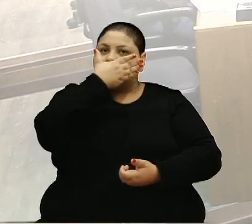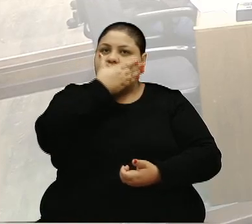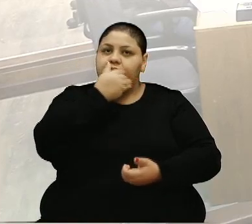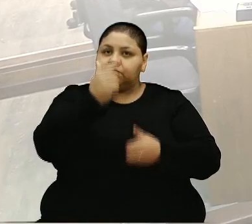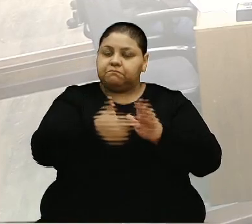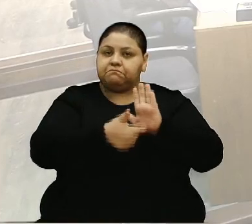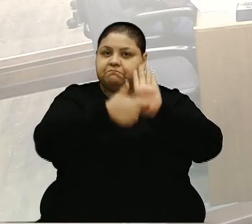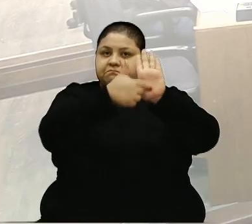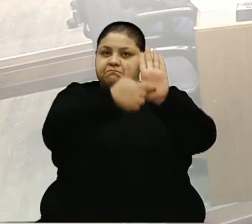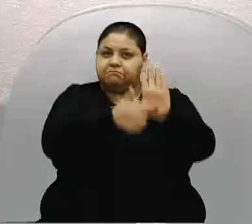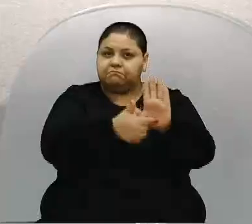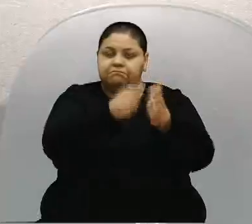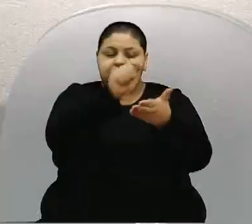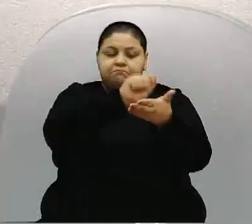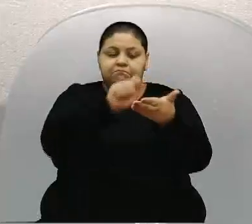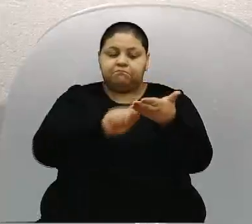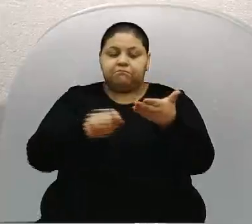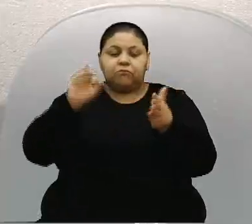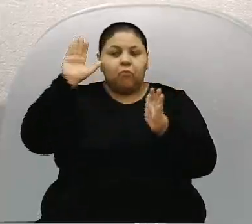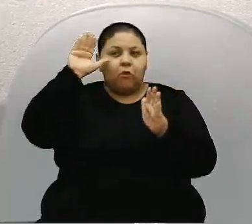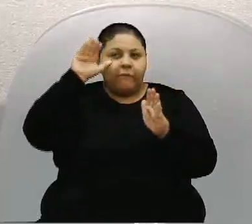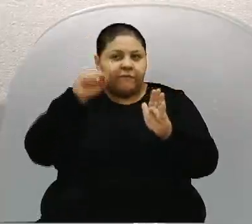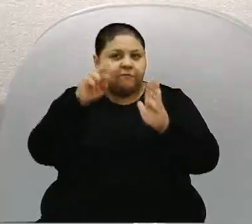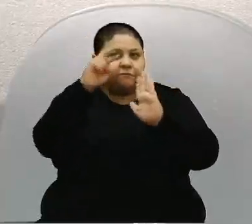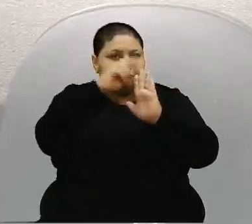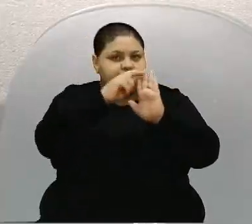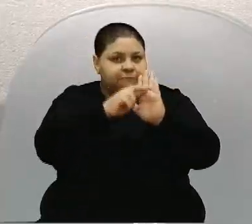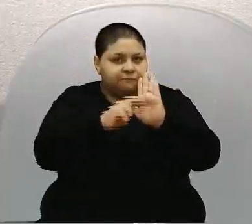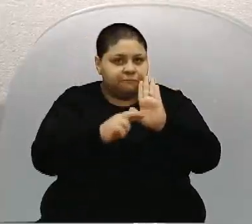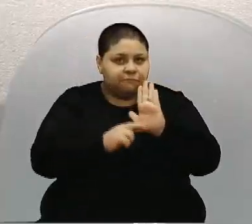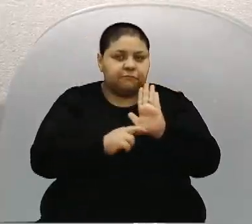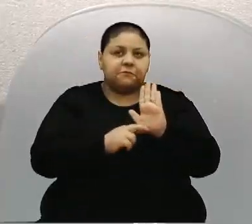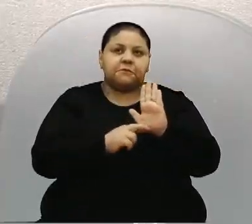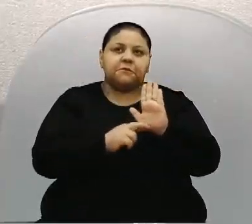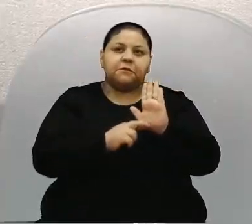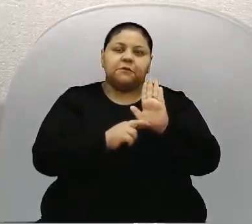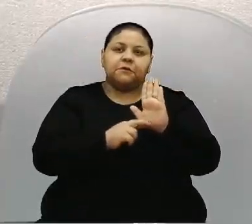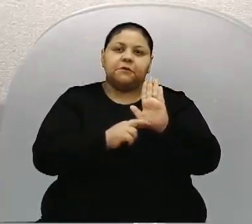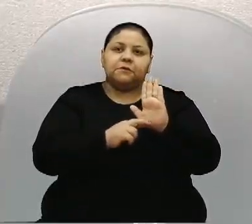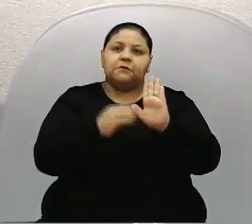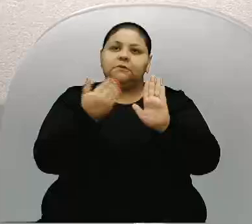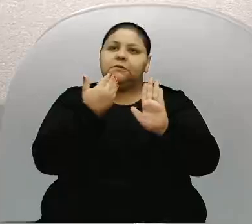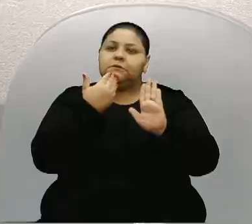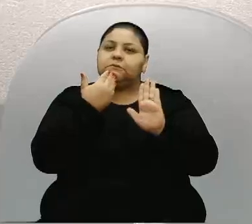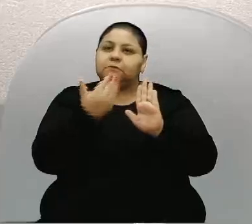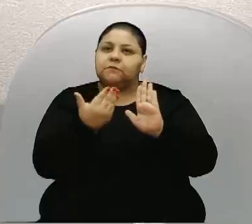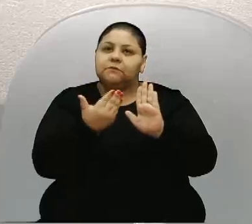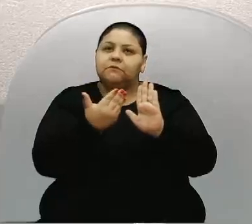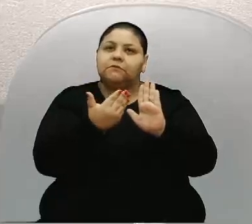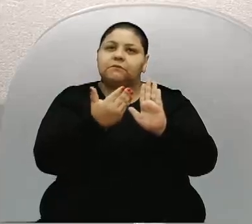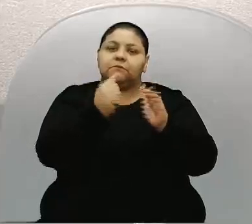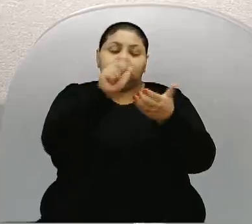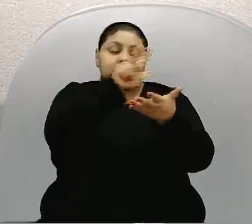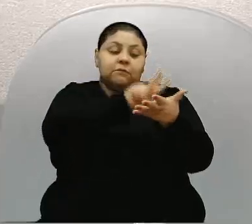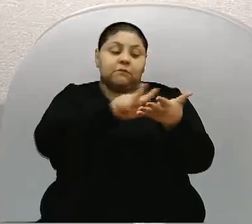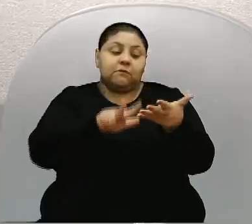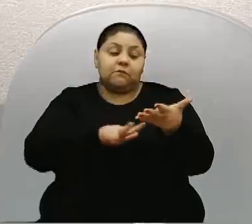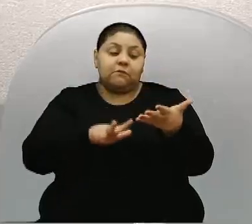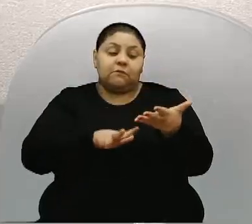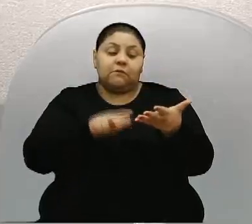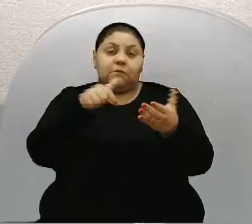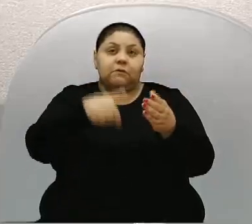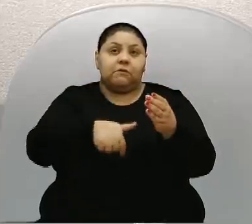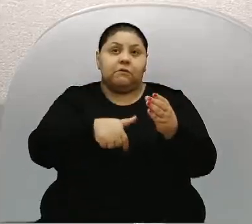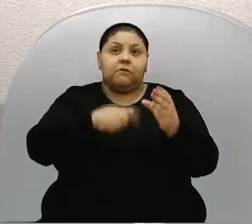apresentam subscrevem, observadas as disposições regimentais, submetem à apreciação do plenário desta Casa